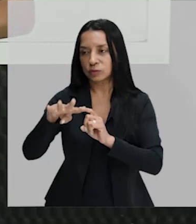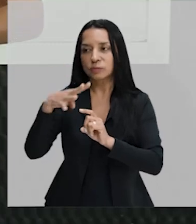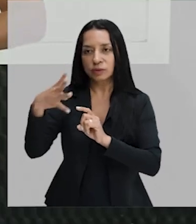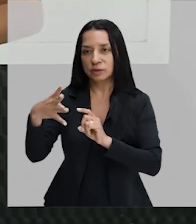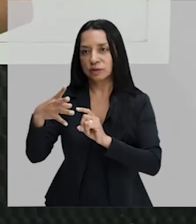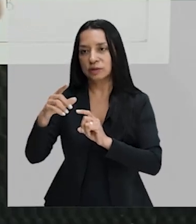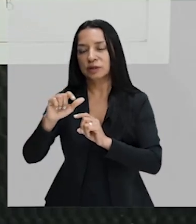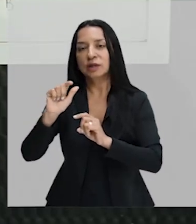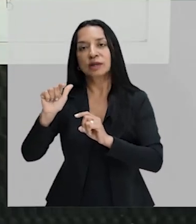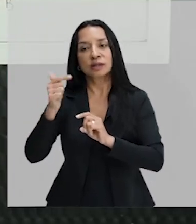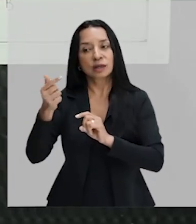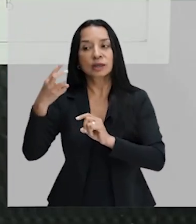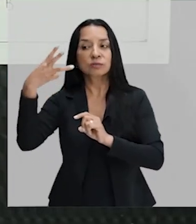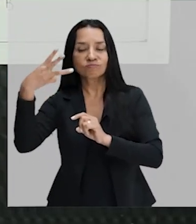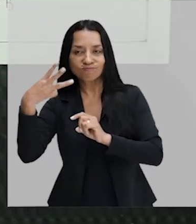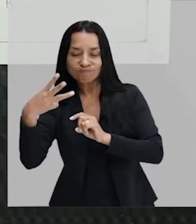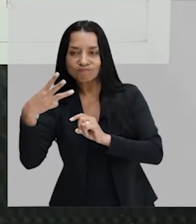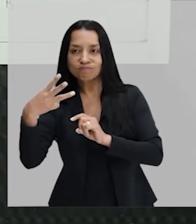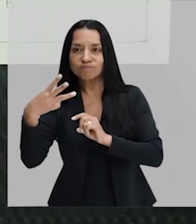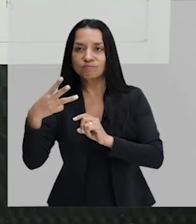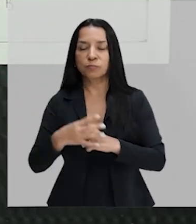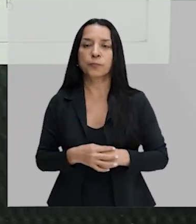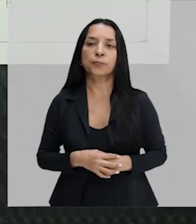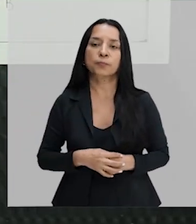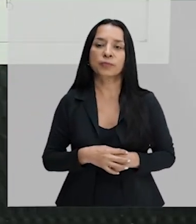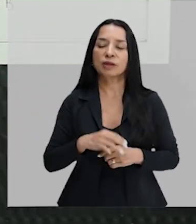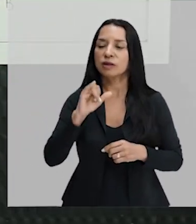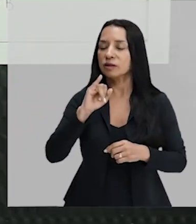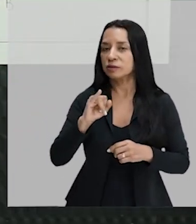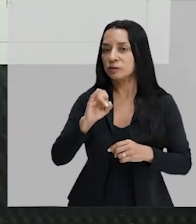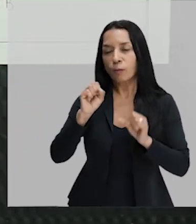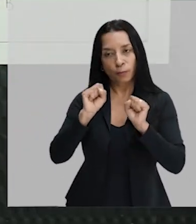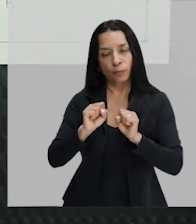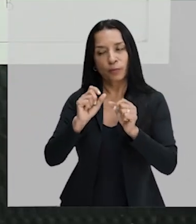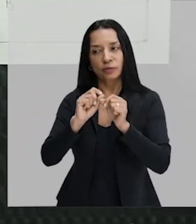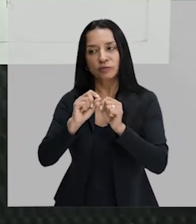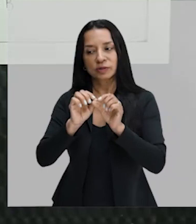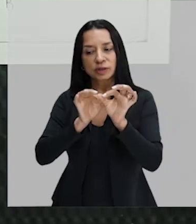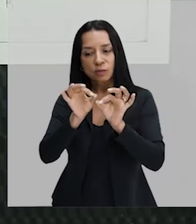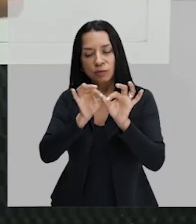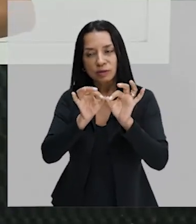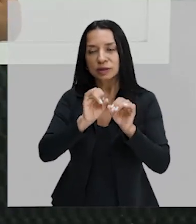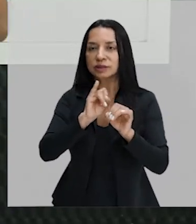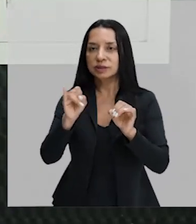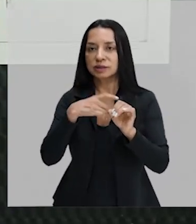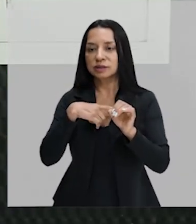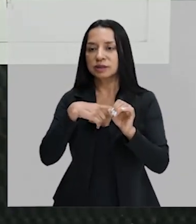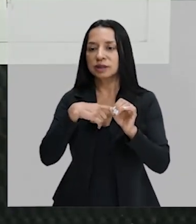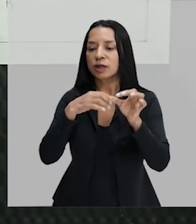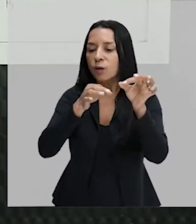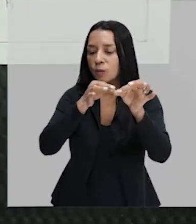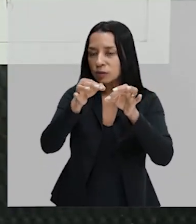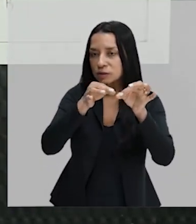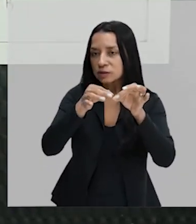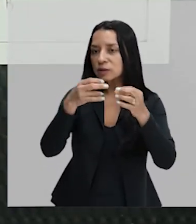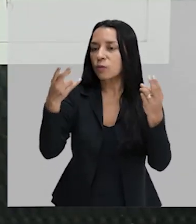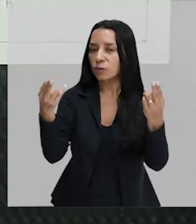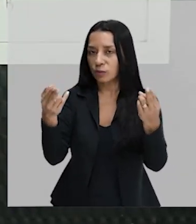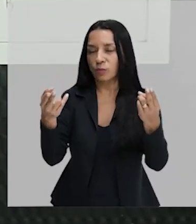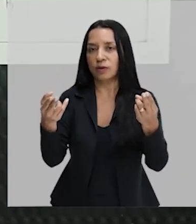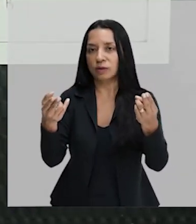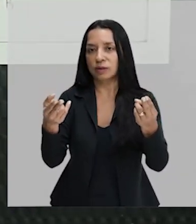soma. Tá? Então, eu só posso fazer se elas tiverem a mesma ordem. Primeiro ponto. E como é que eu faço essa adição? É